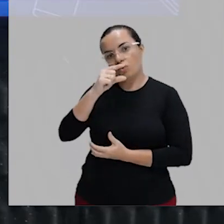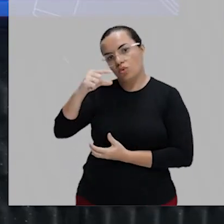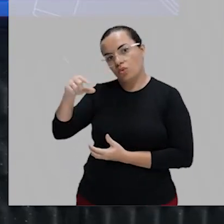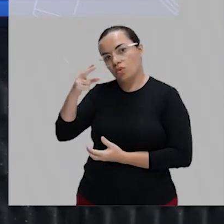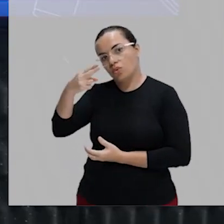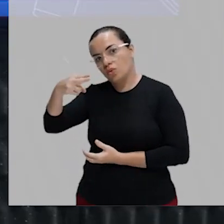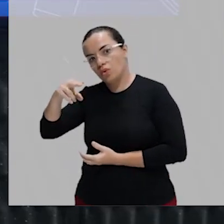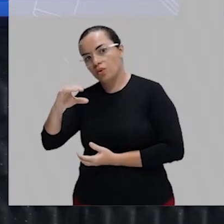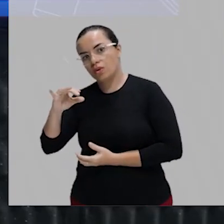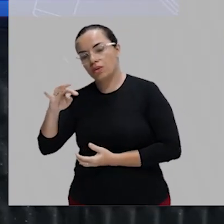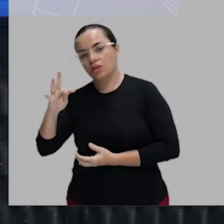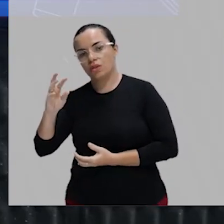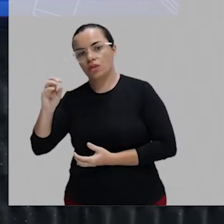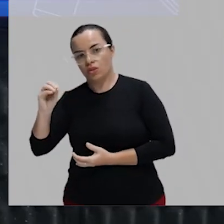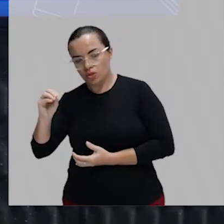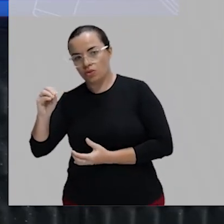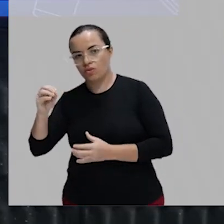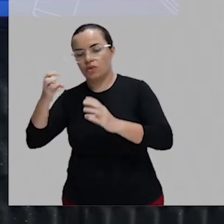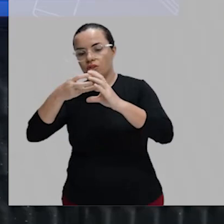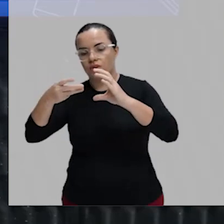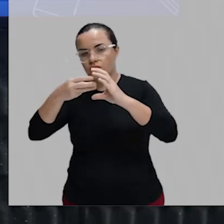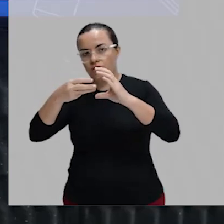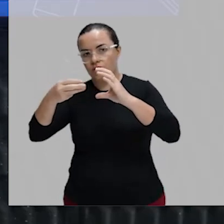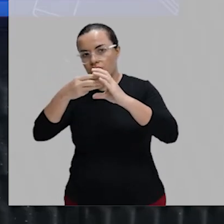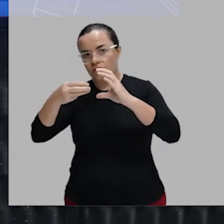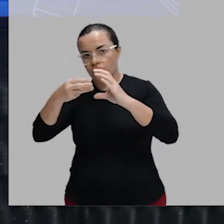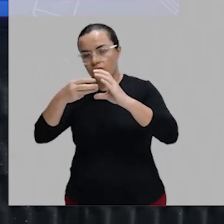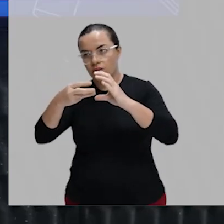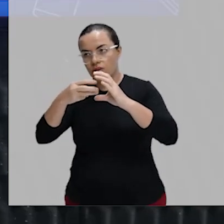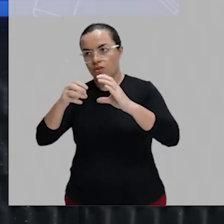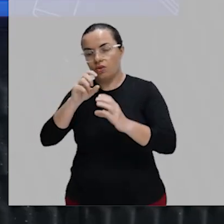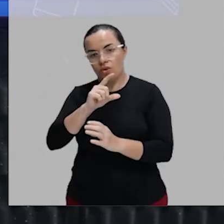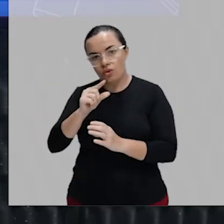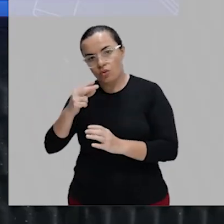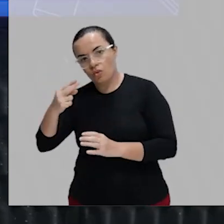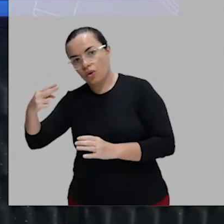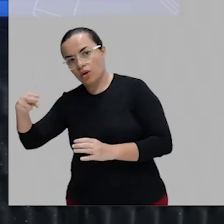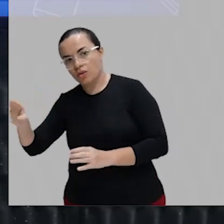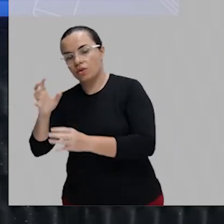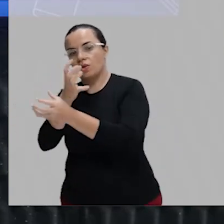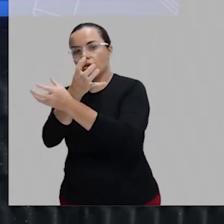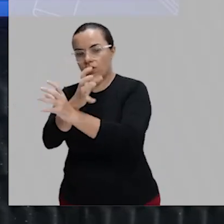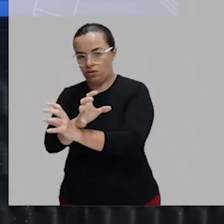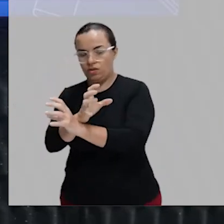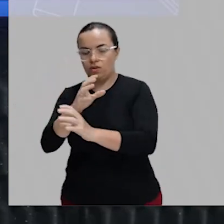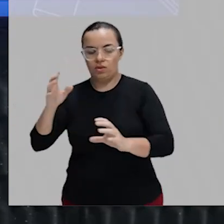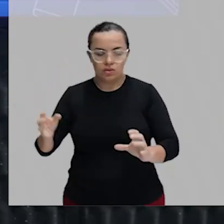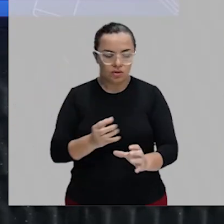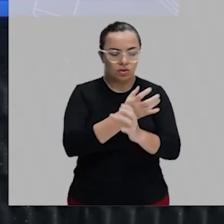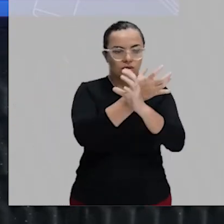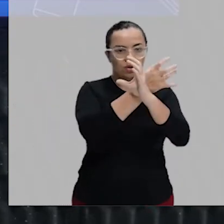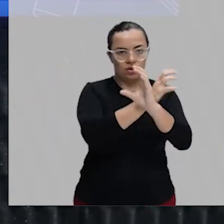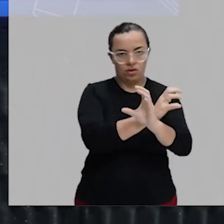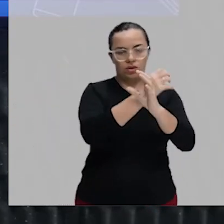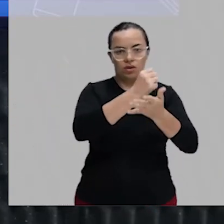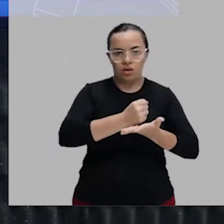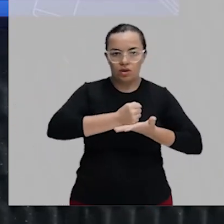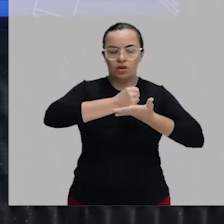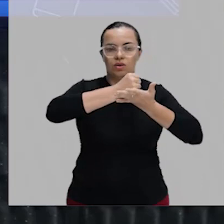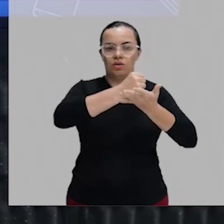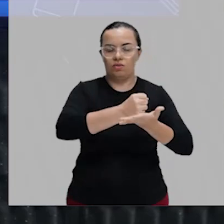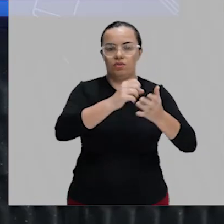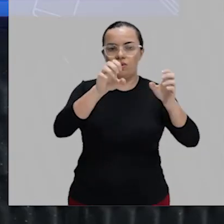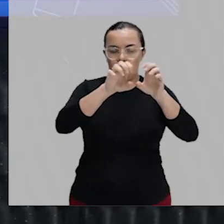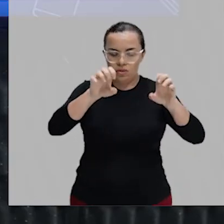célula, e esqueleto da célula, né? Então, são estruturas que vão servir para dar sustentação e apoio